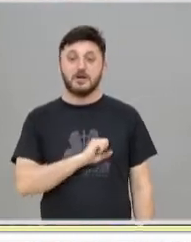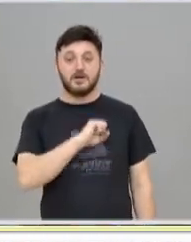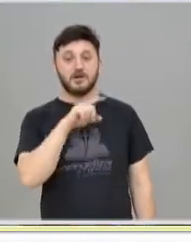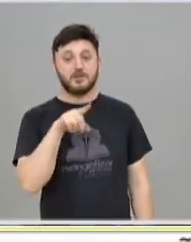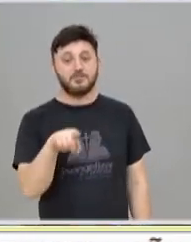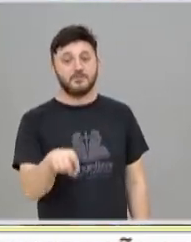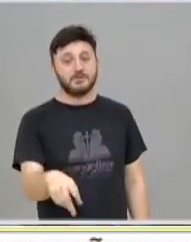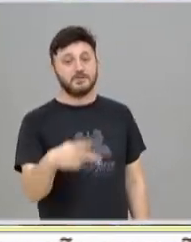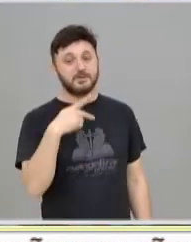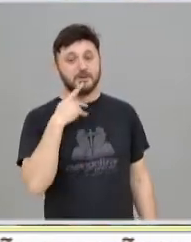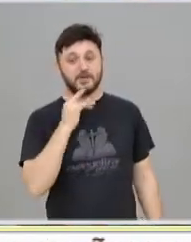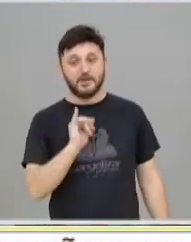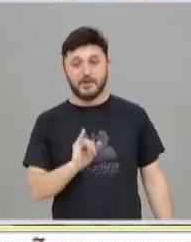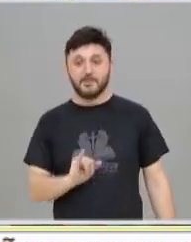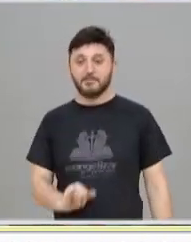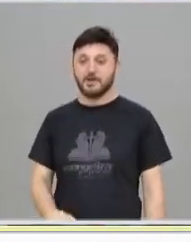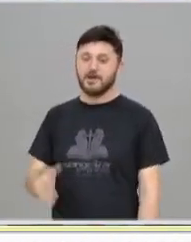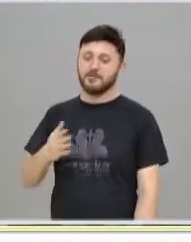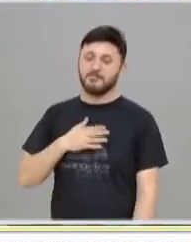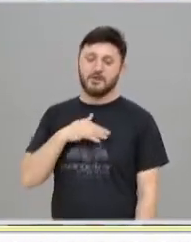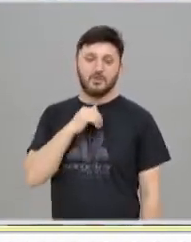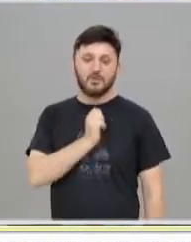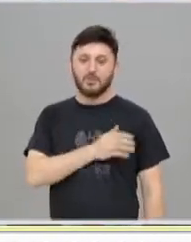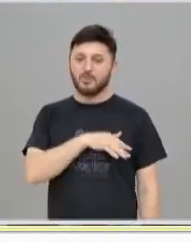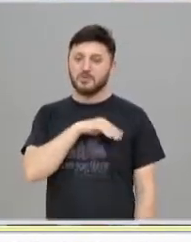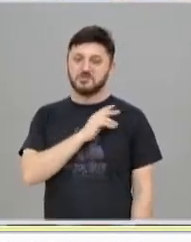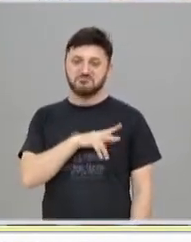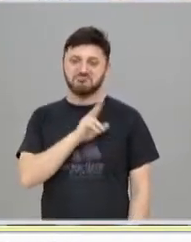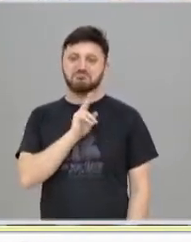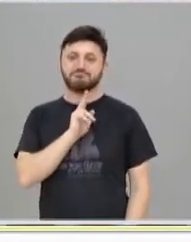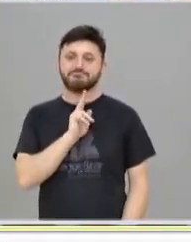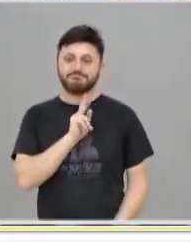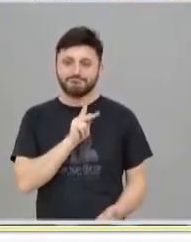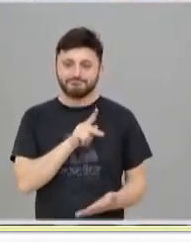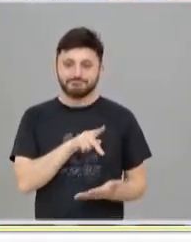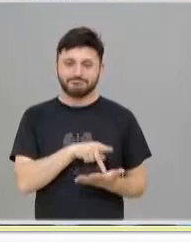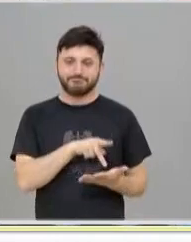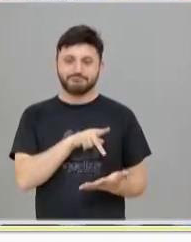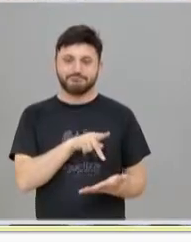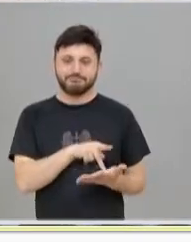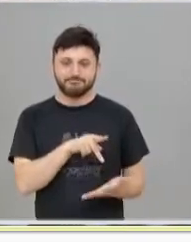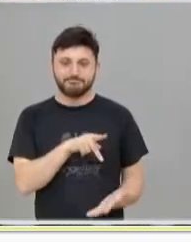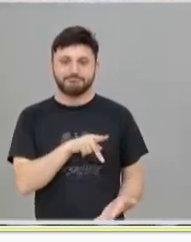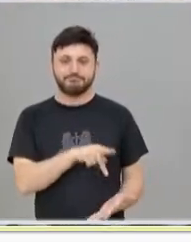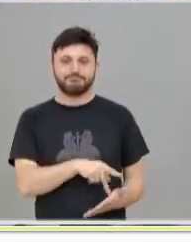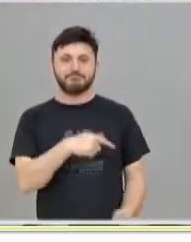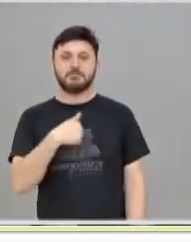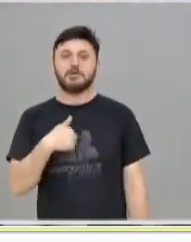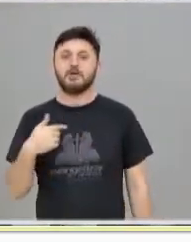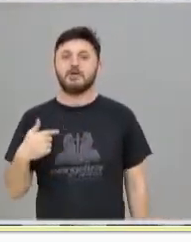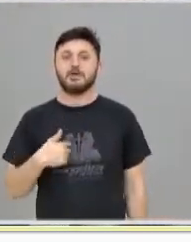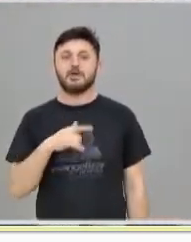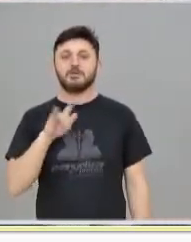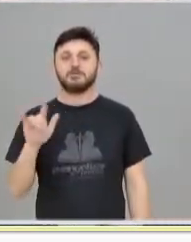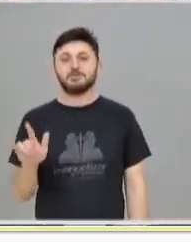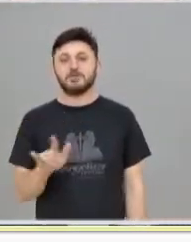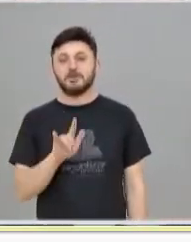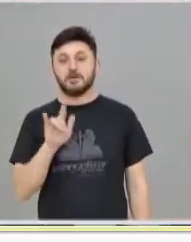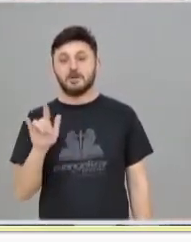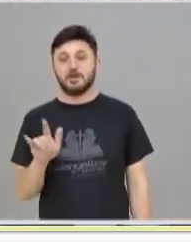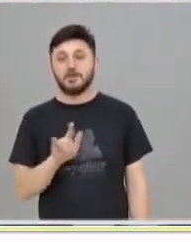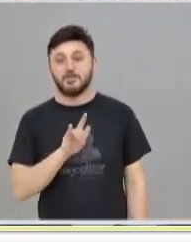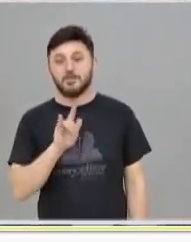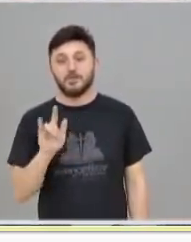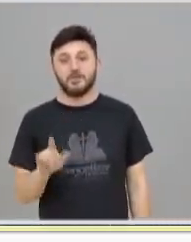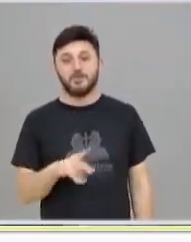te amo, ó Pai. Podem voltando aos lugares. Mais uma salva de